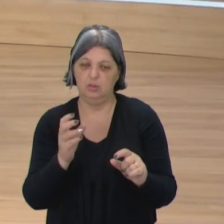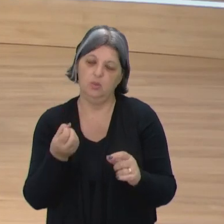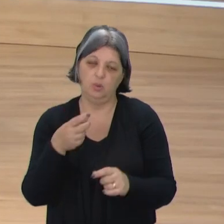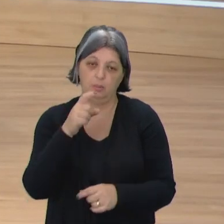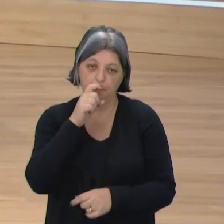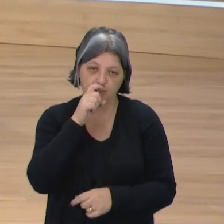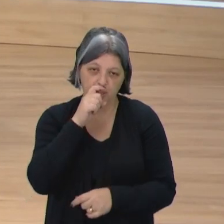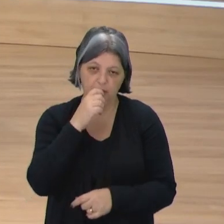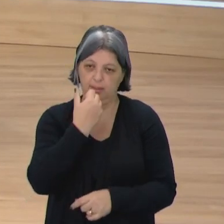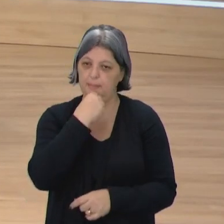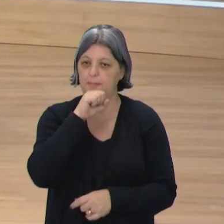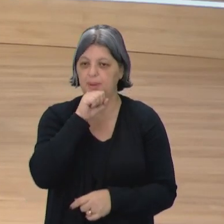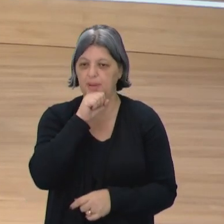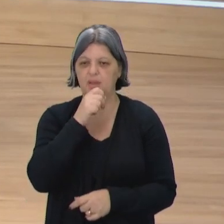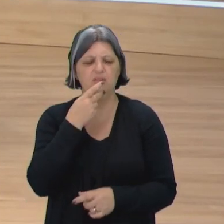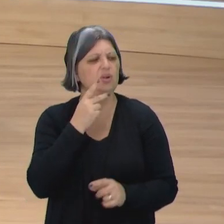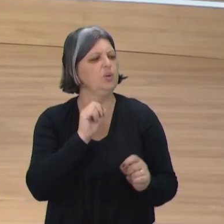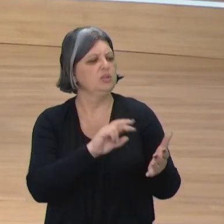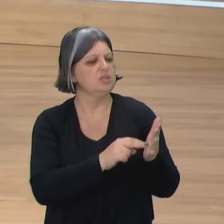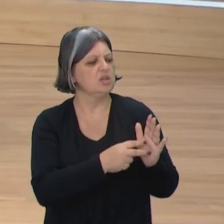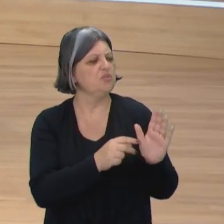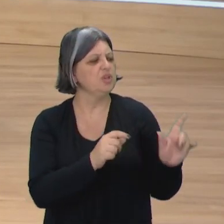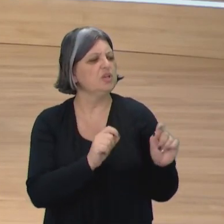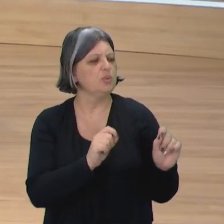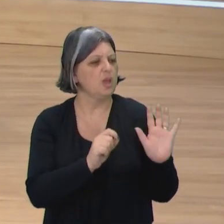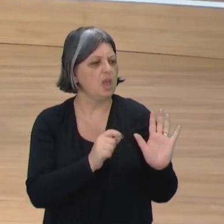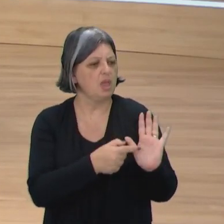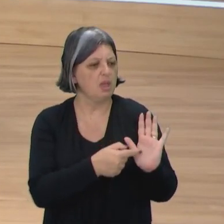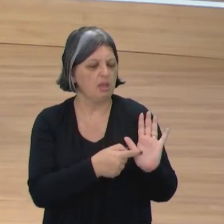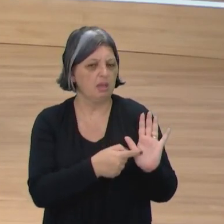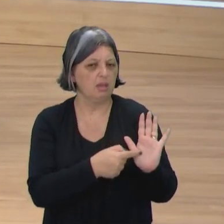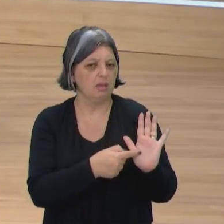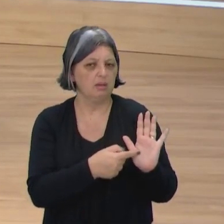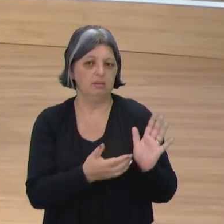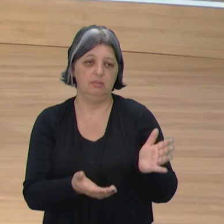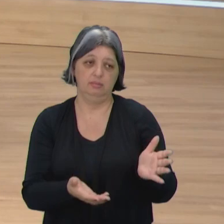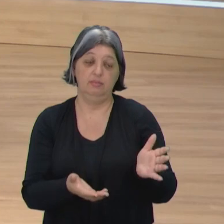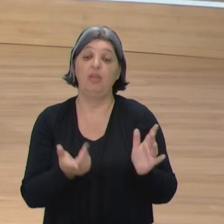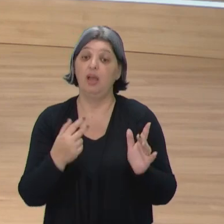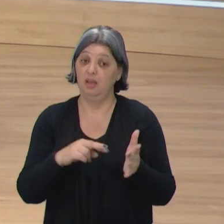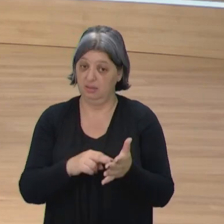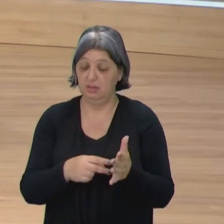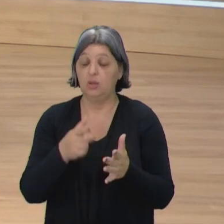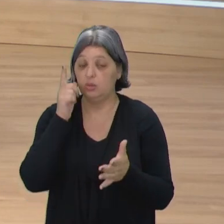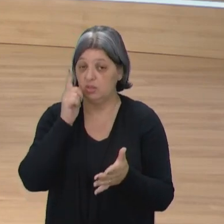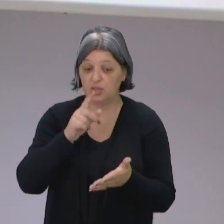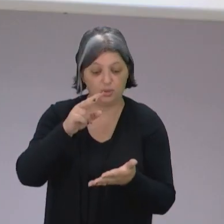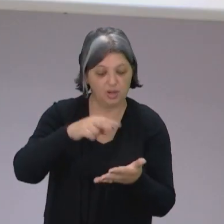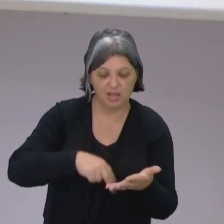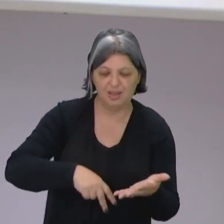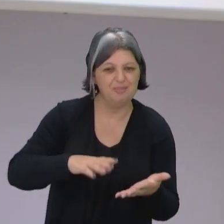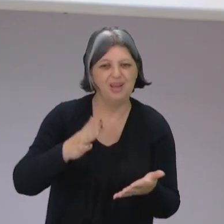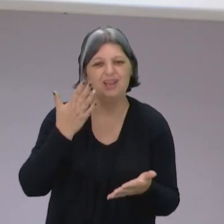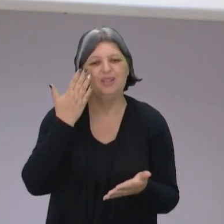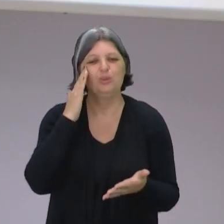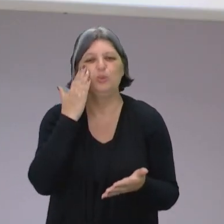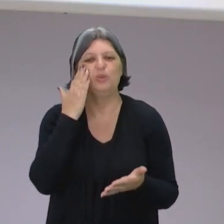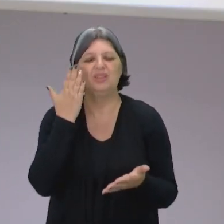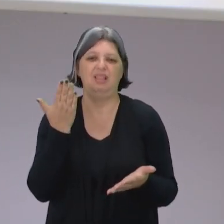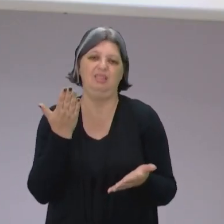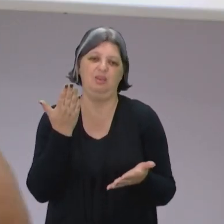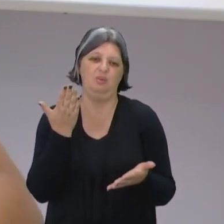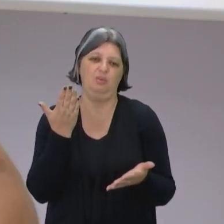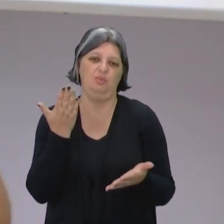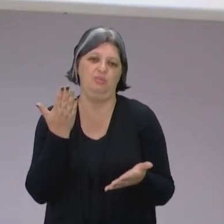ou mãe e tal, o que significa isso aqui? Aí você explica, ó, significa isso aí. Ela conseguiu ler, mas ainda não sabe interpretar.